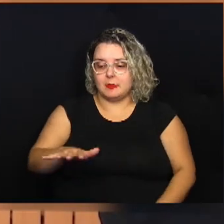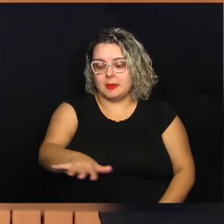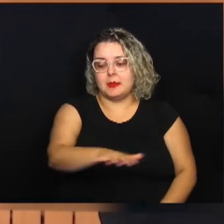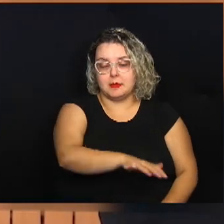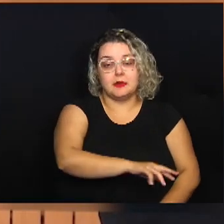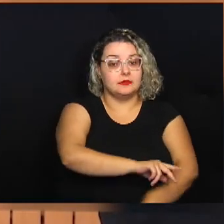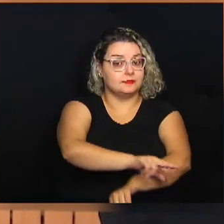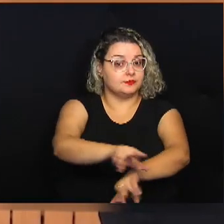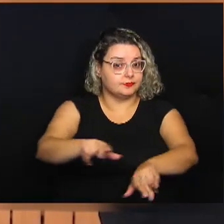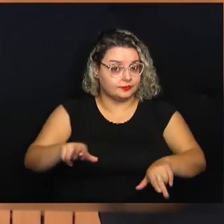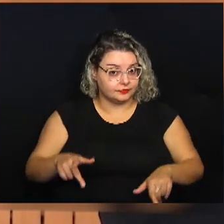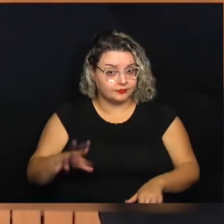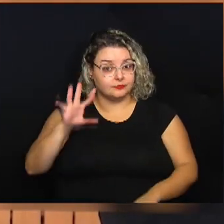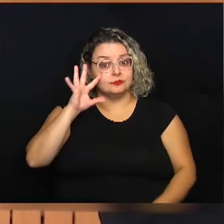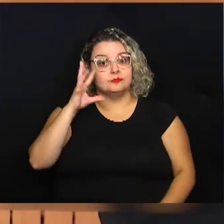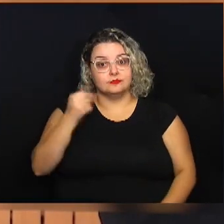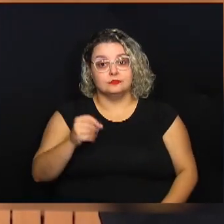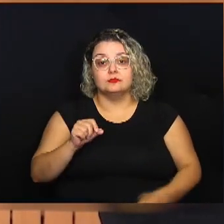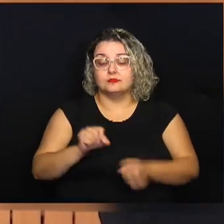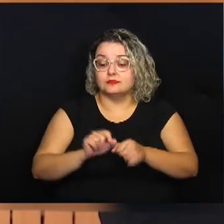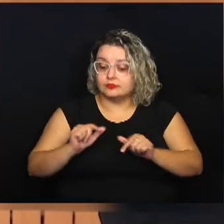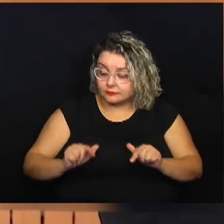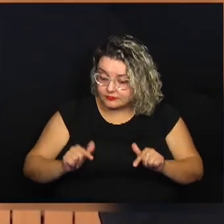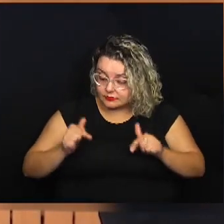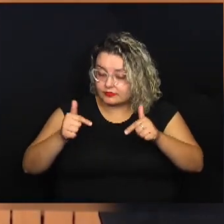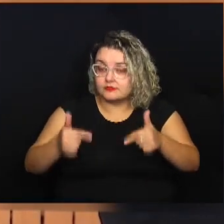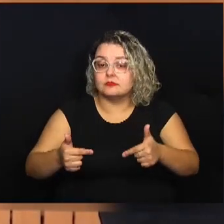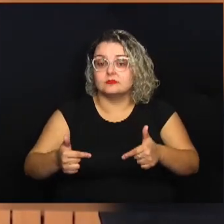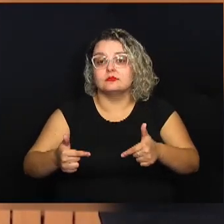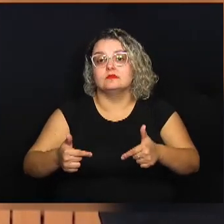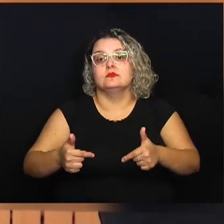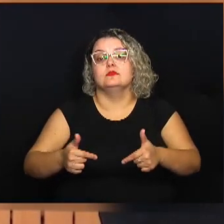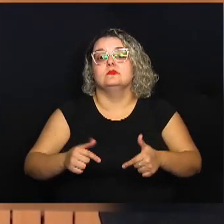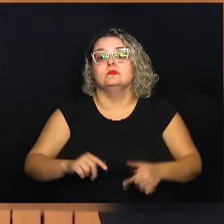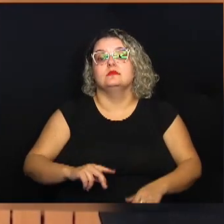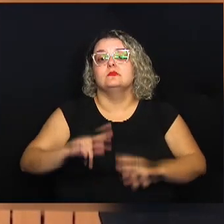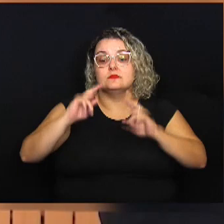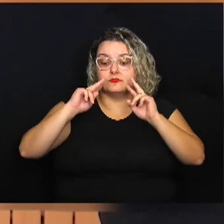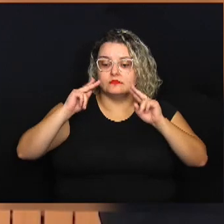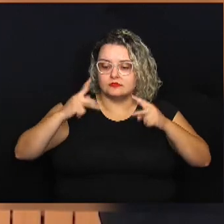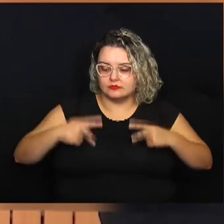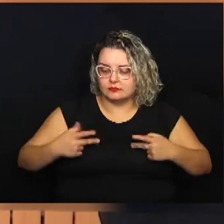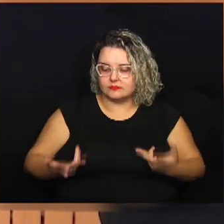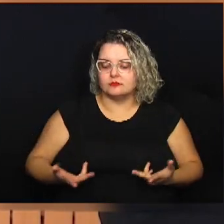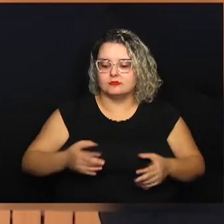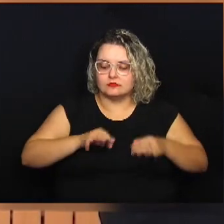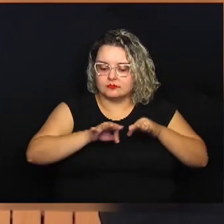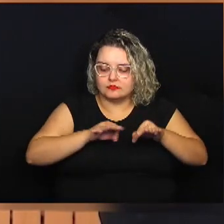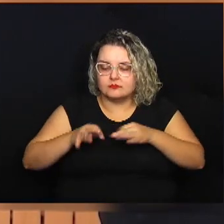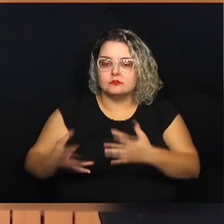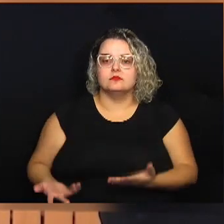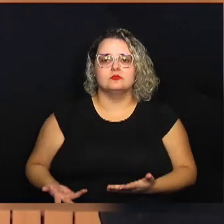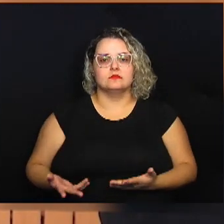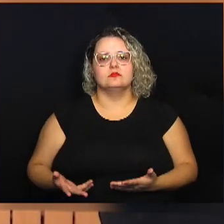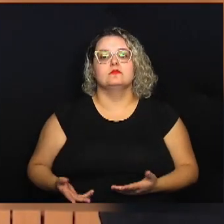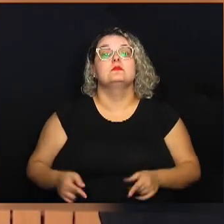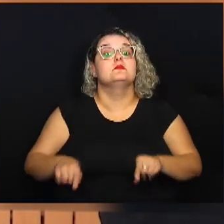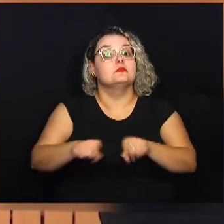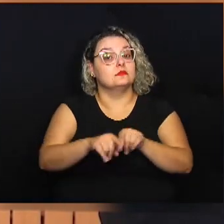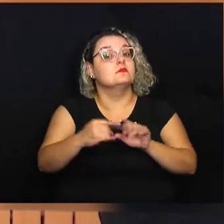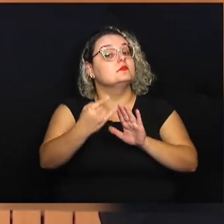de conhecimento do fazer a luta, do se auto-organizar e, principalmente, de se